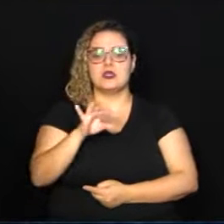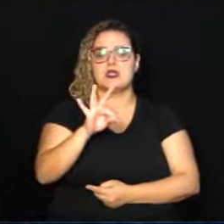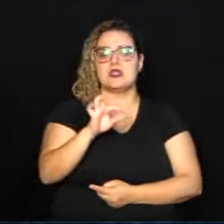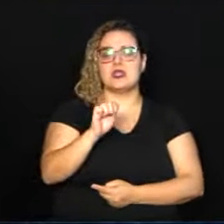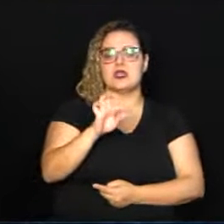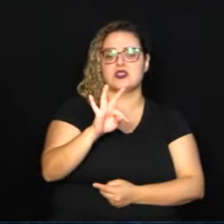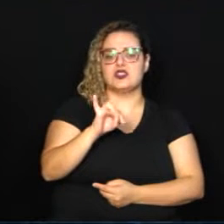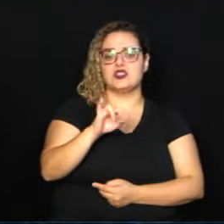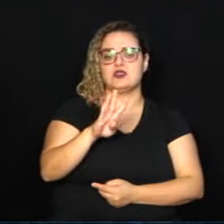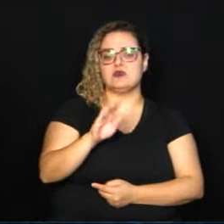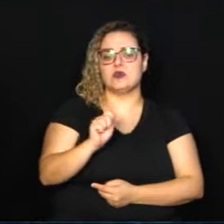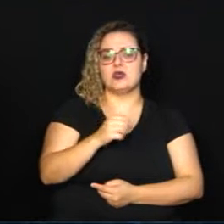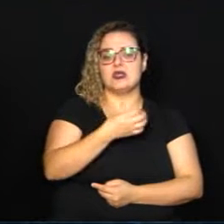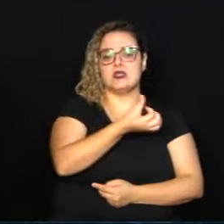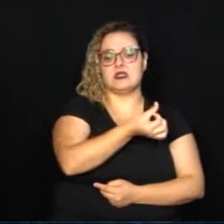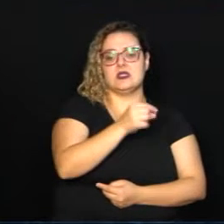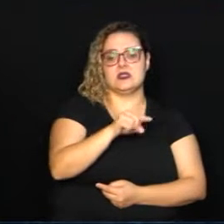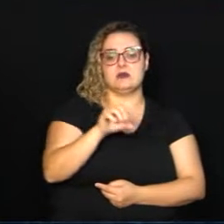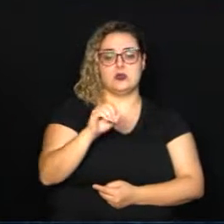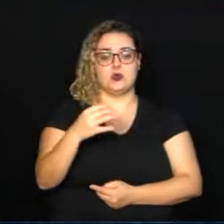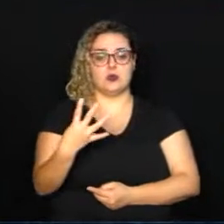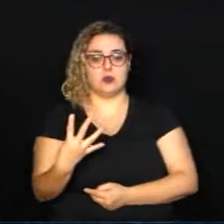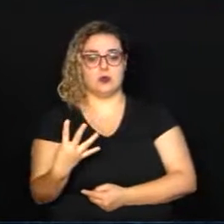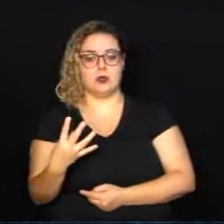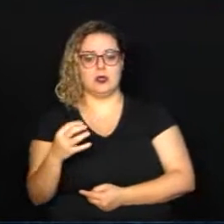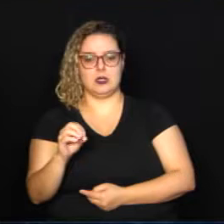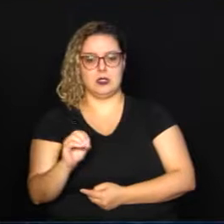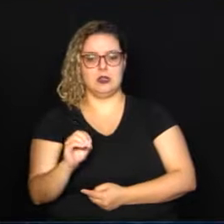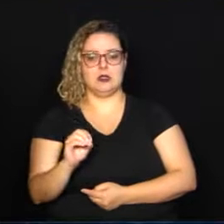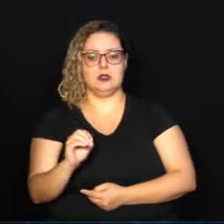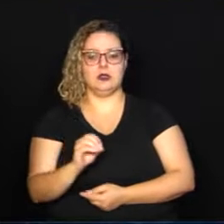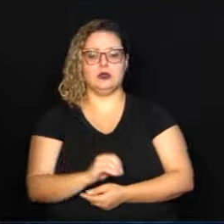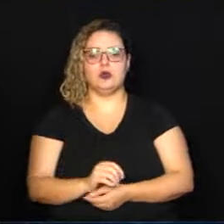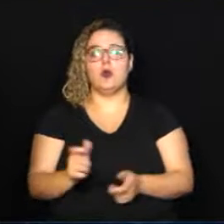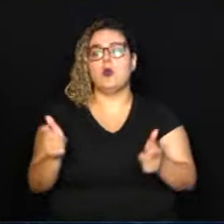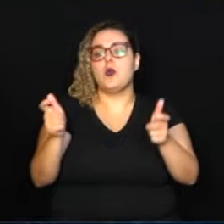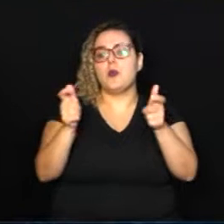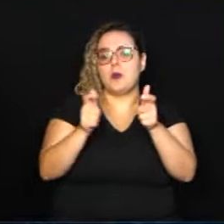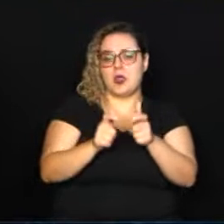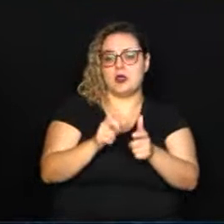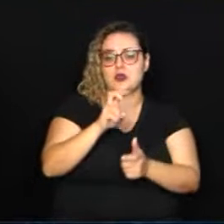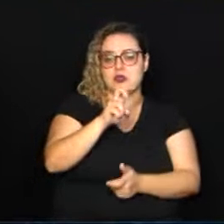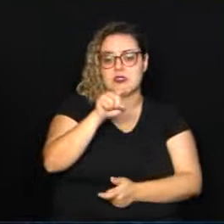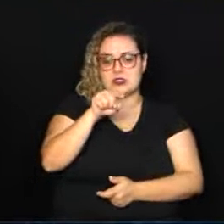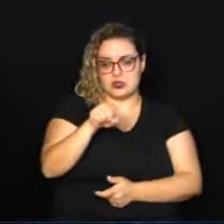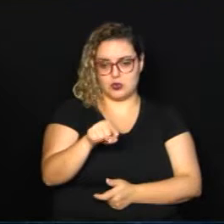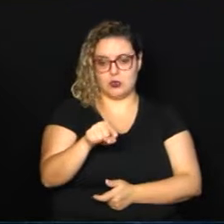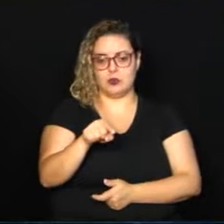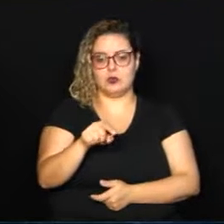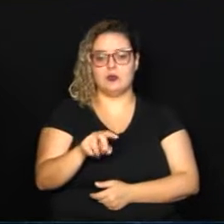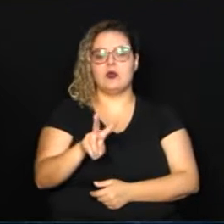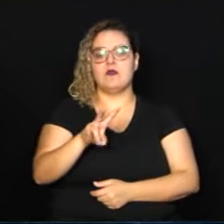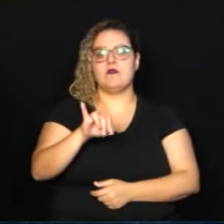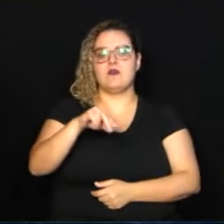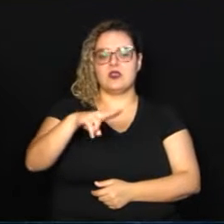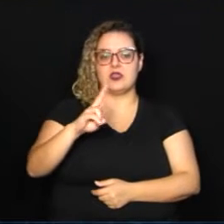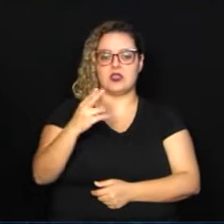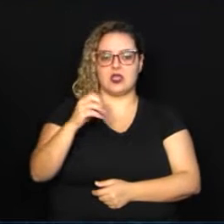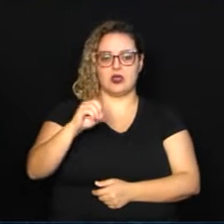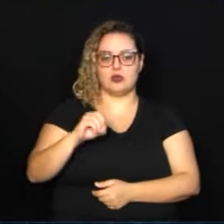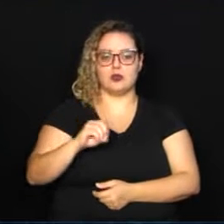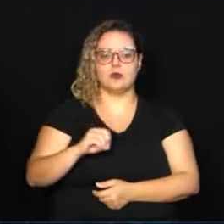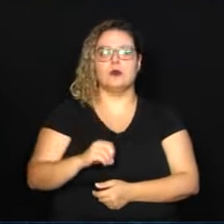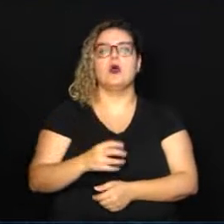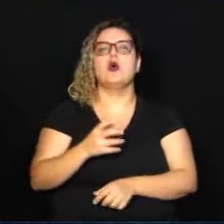Itatiba 6.040. Na sequência, municípios com menos de 5 mil casos. Vinhedo, e aí